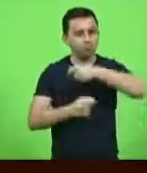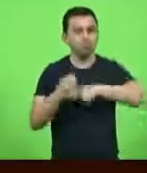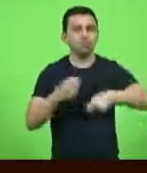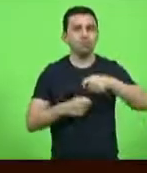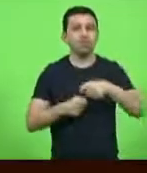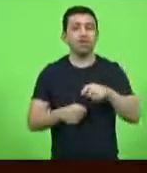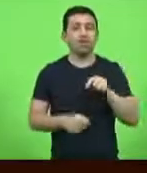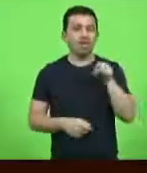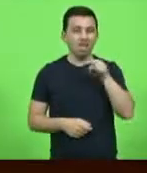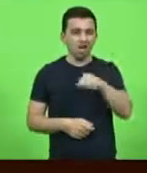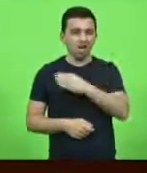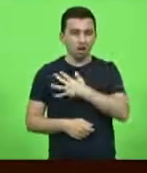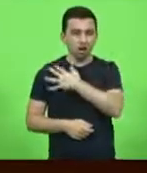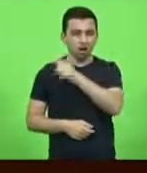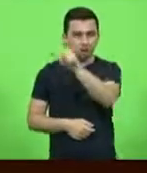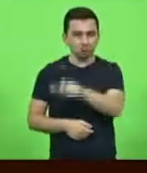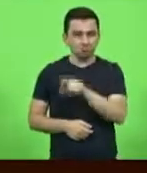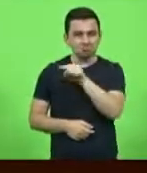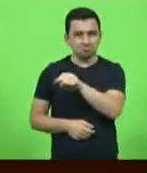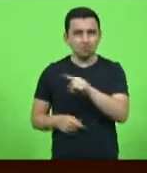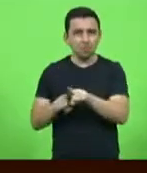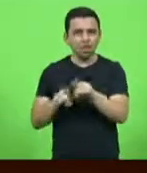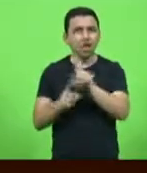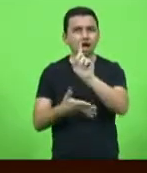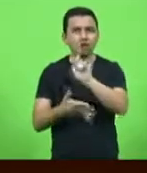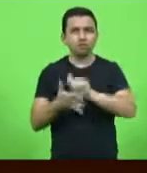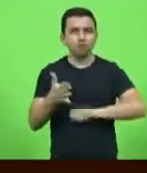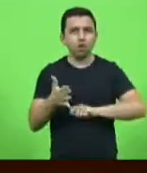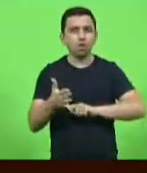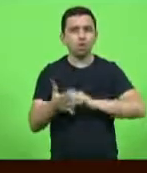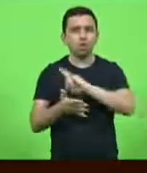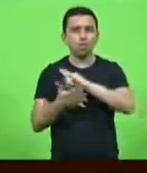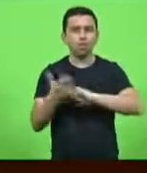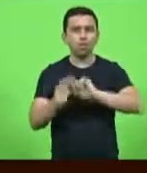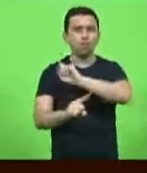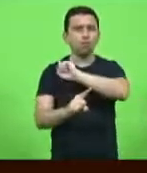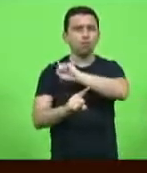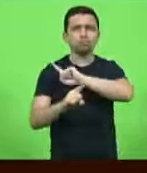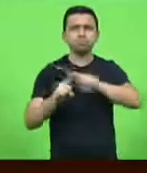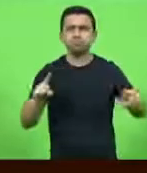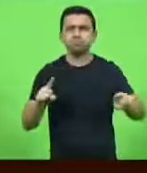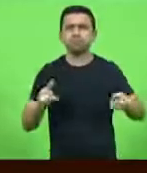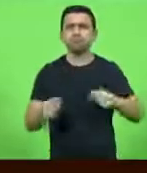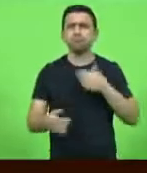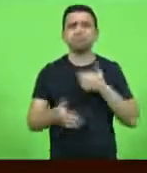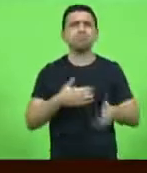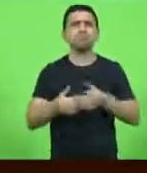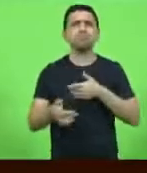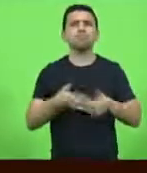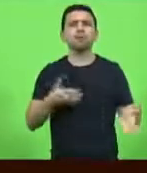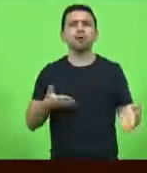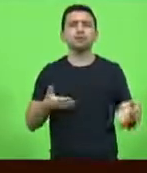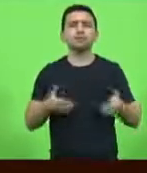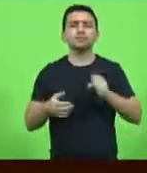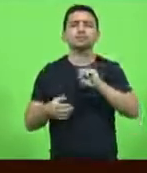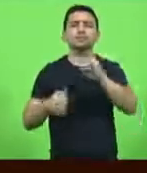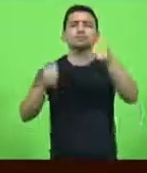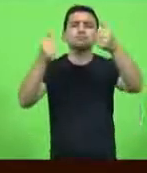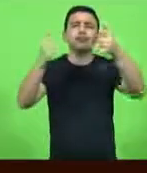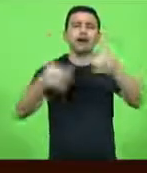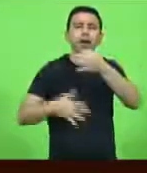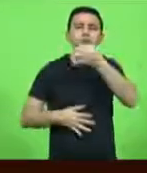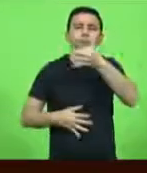Comandante assinou um documento proibindo qualquer tipo de citação ou